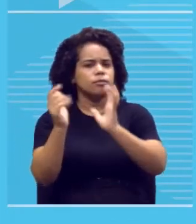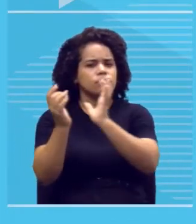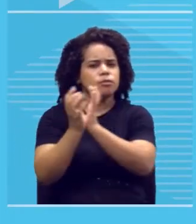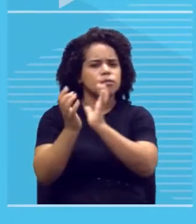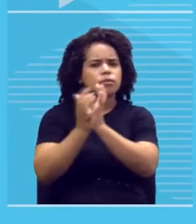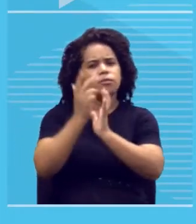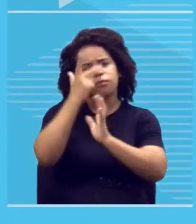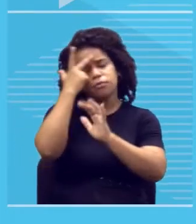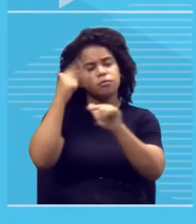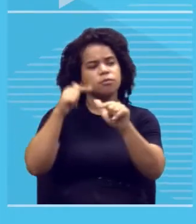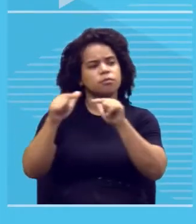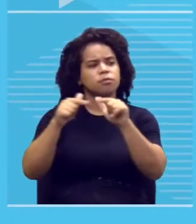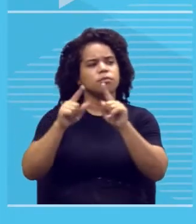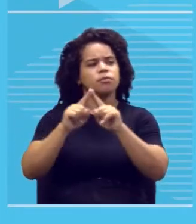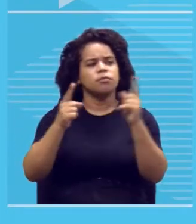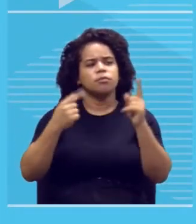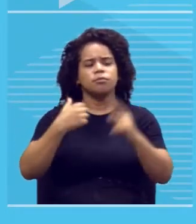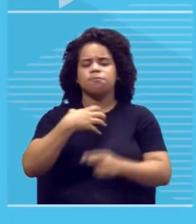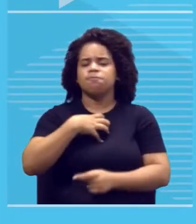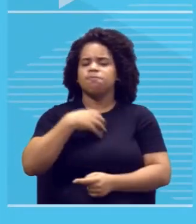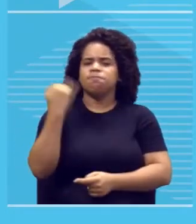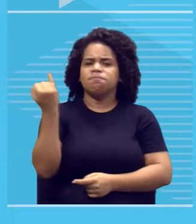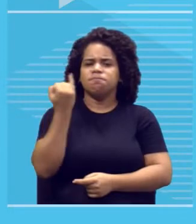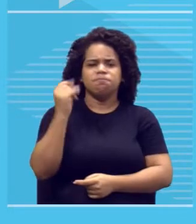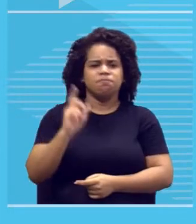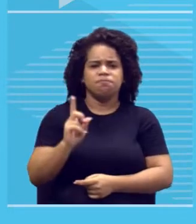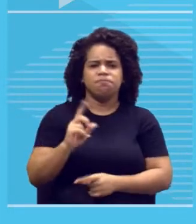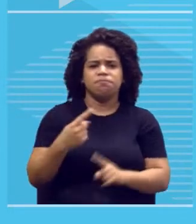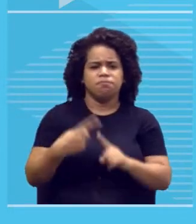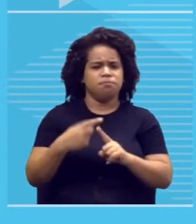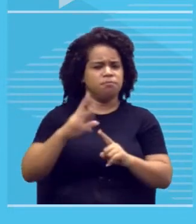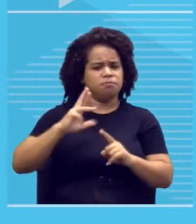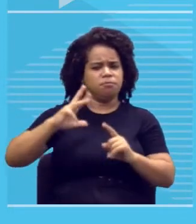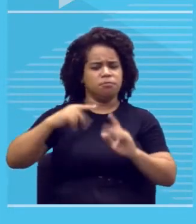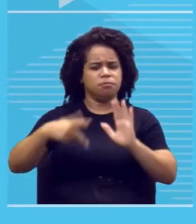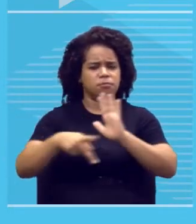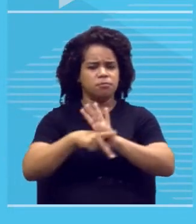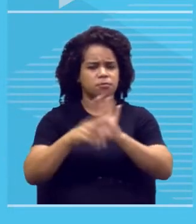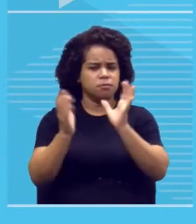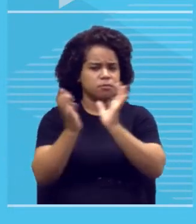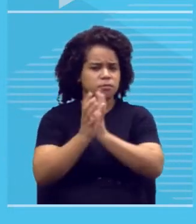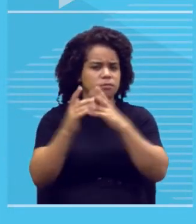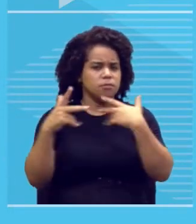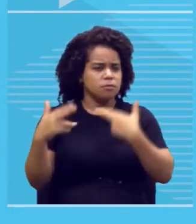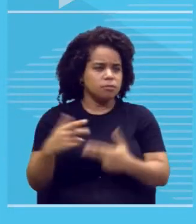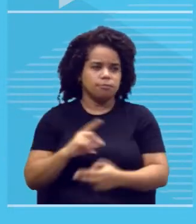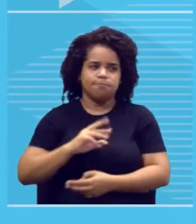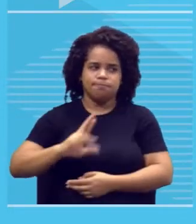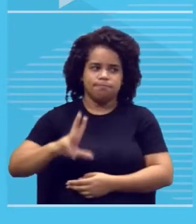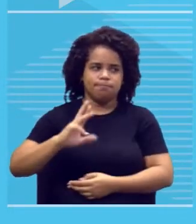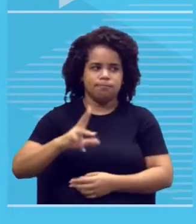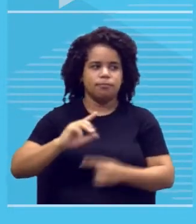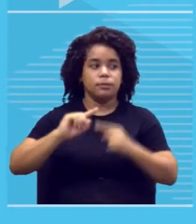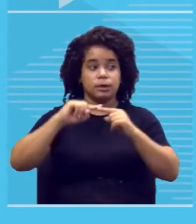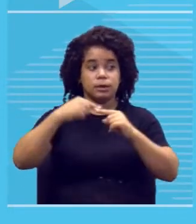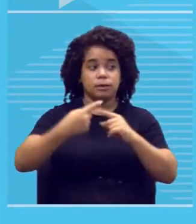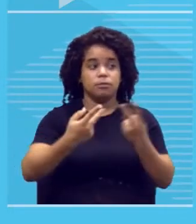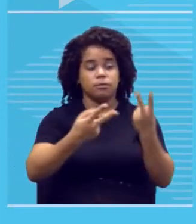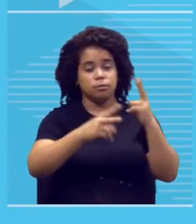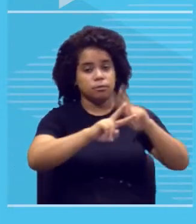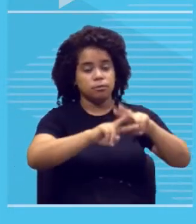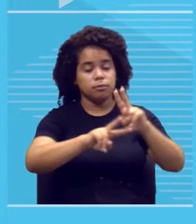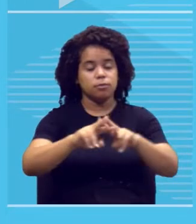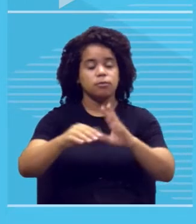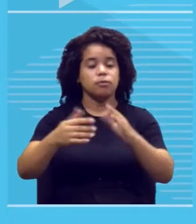mas não me importei com isso eu também não era Operário depois prenderam